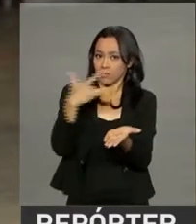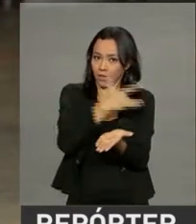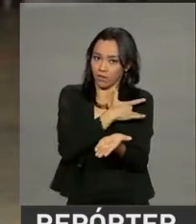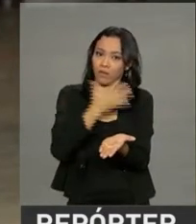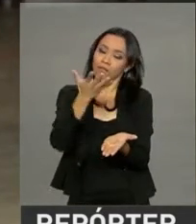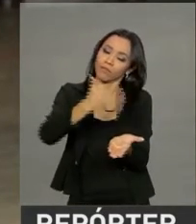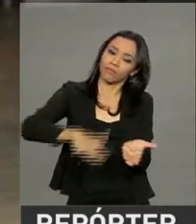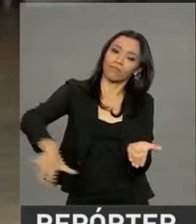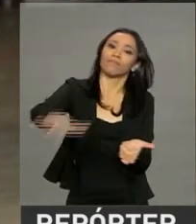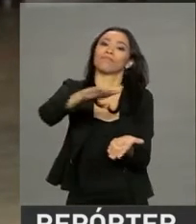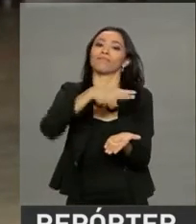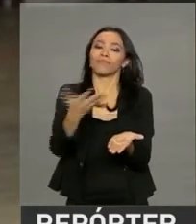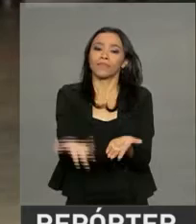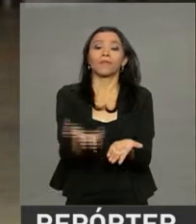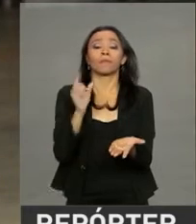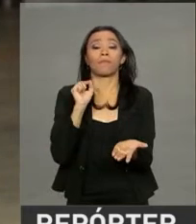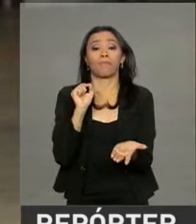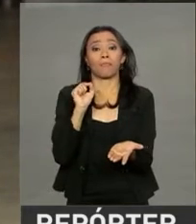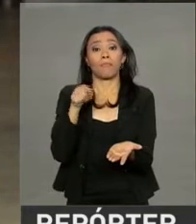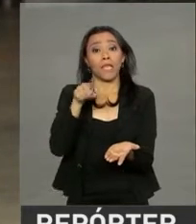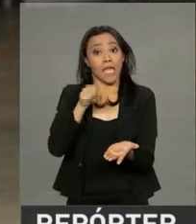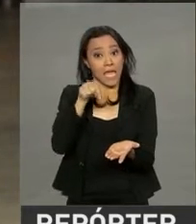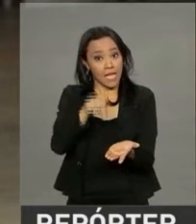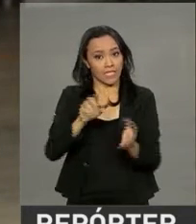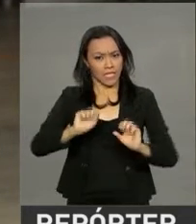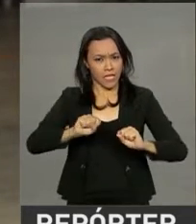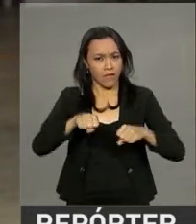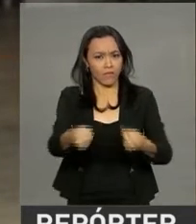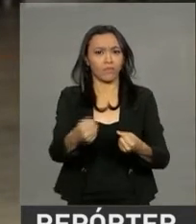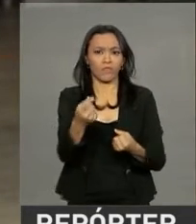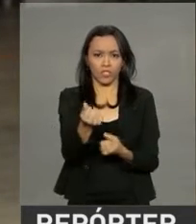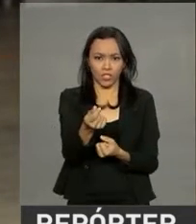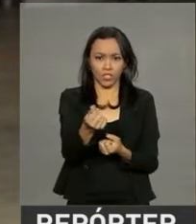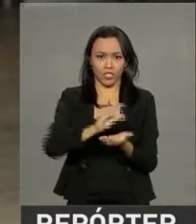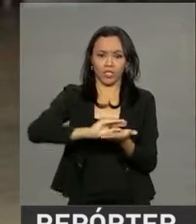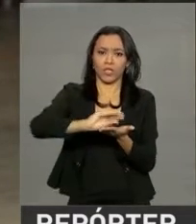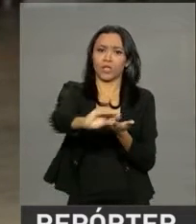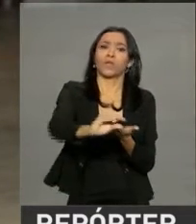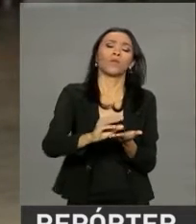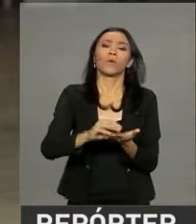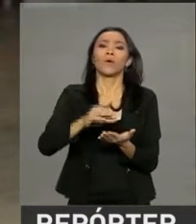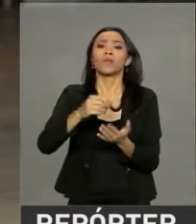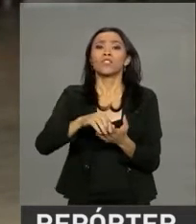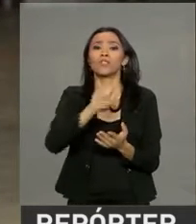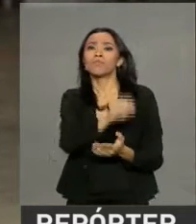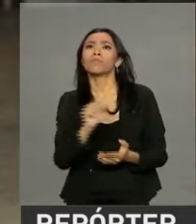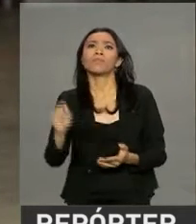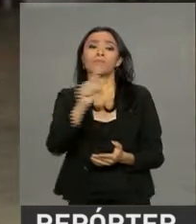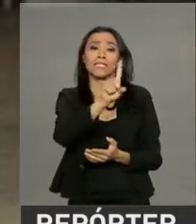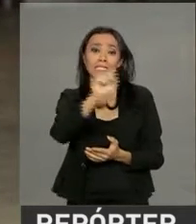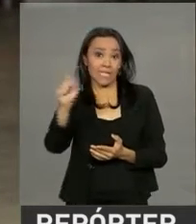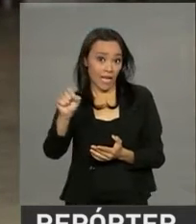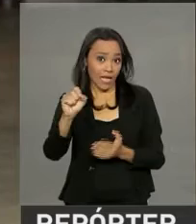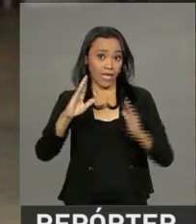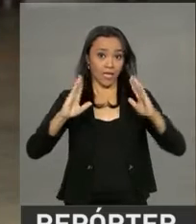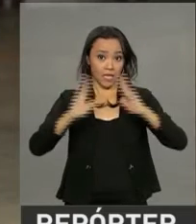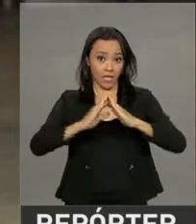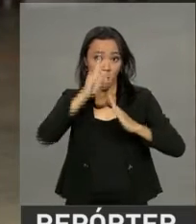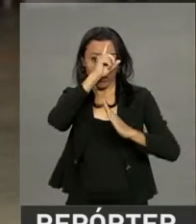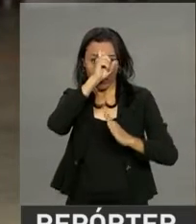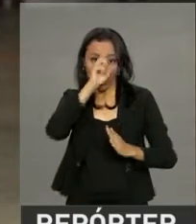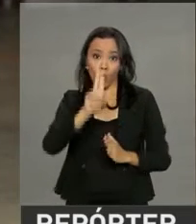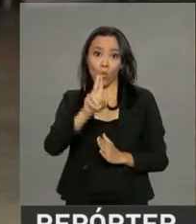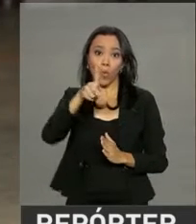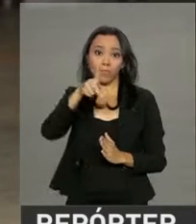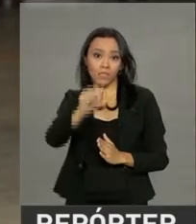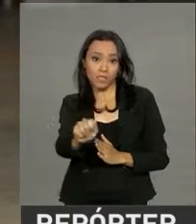à população. Além de um reforço aí a cerca de 100 UPAs, são 99 unidades de pronto